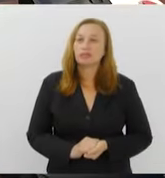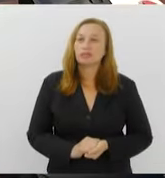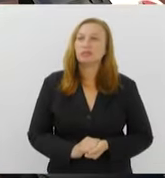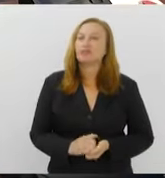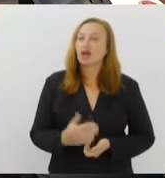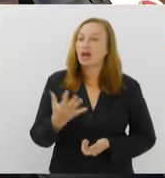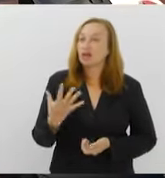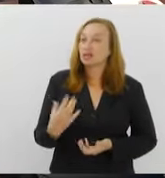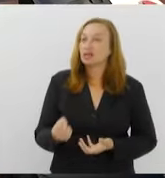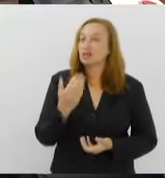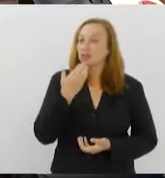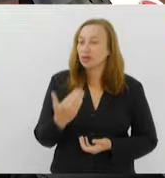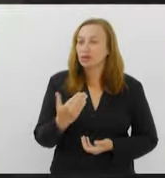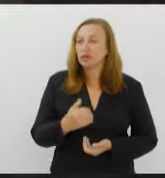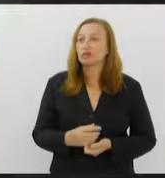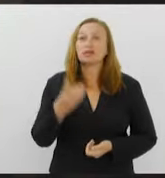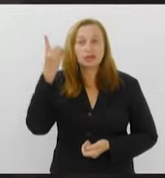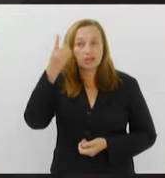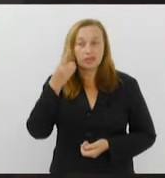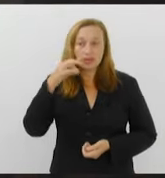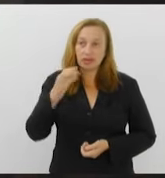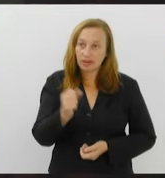Defere o pedido. Deputada Marta.